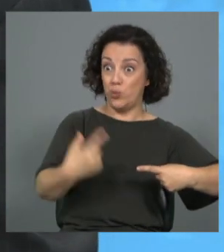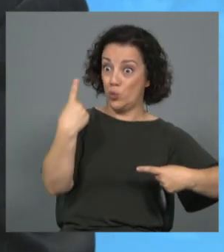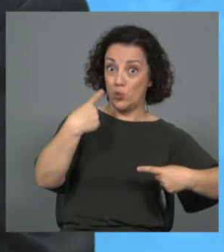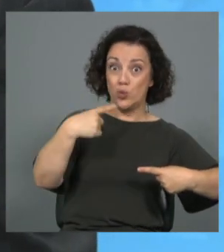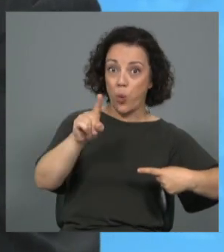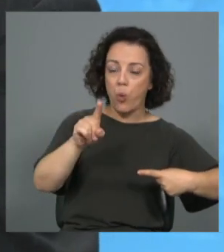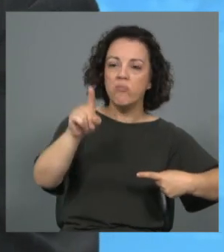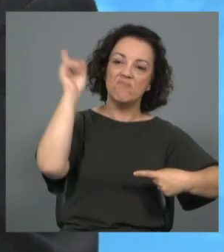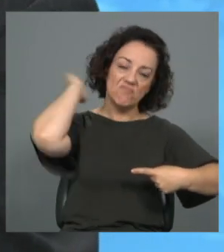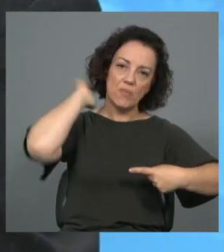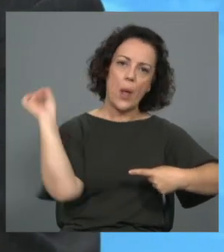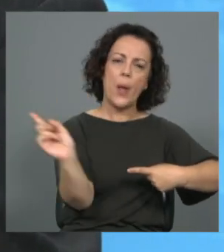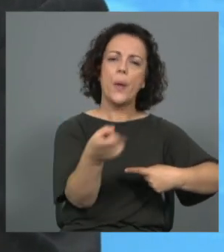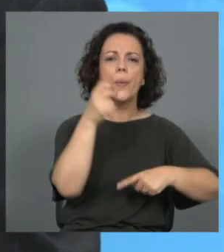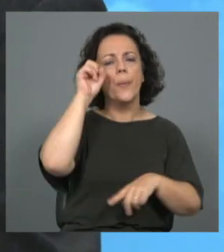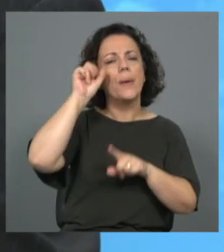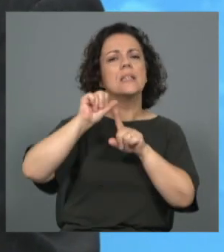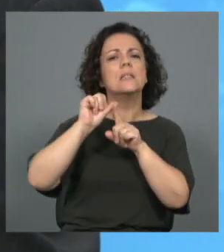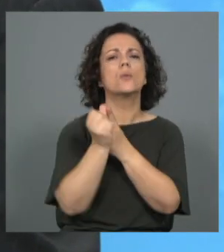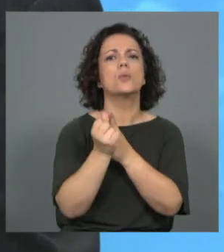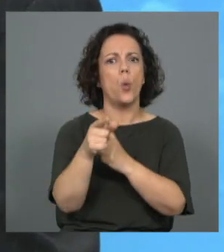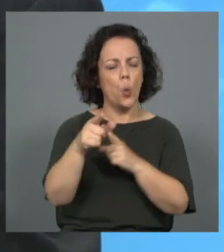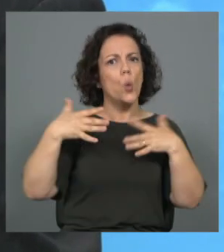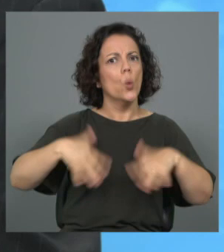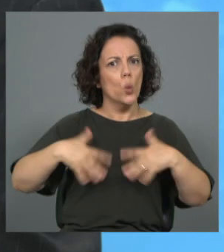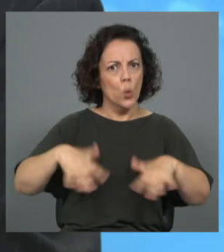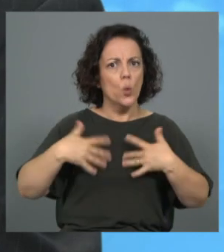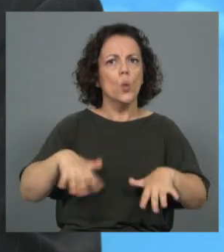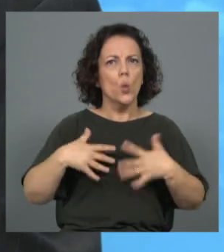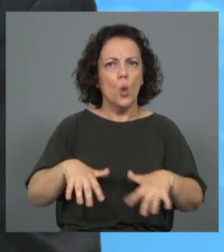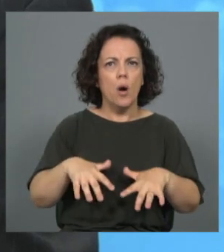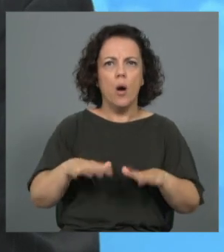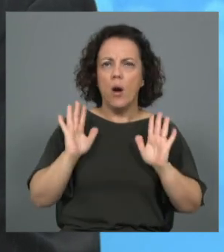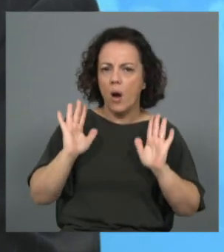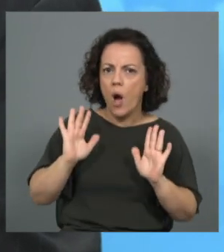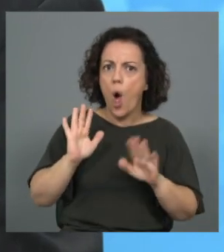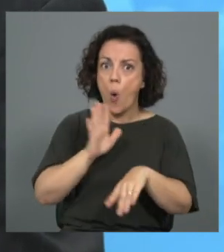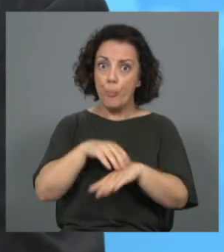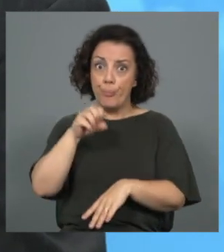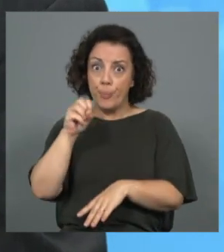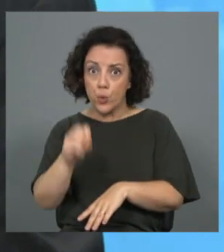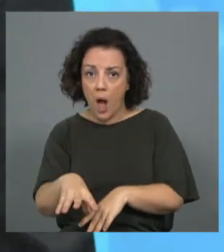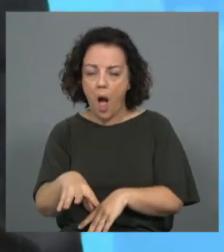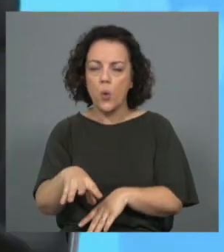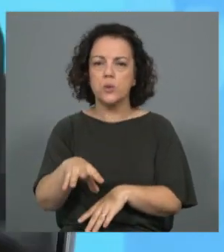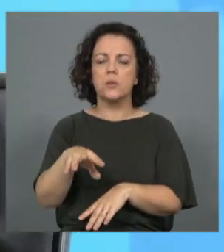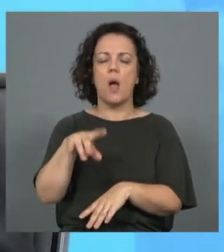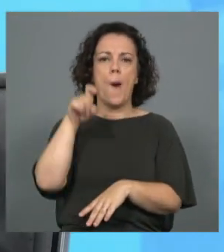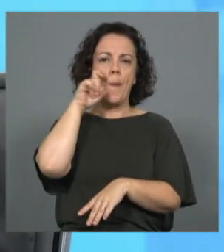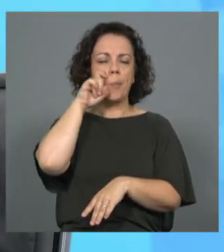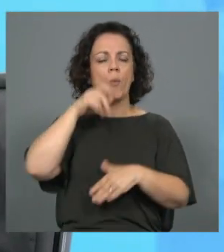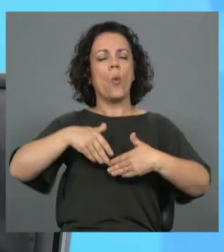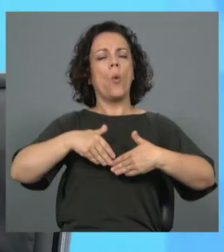a circuncisão. Ora, o assunto era muito sério. Não é questão de conservadores